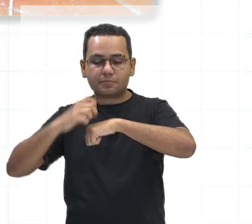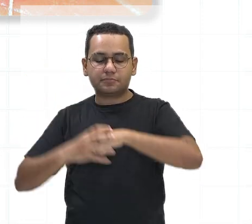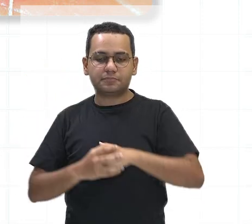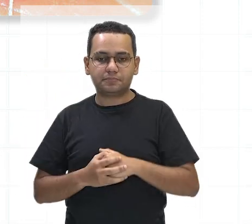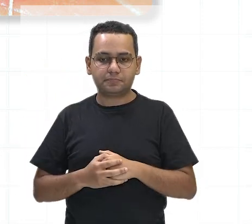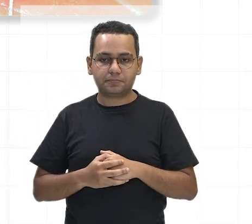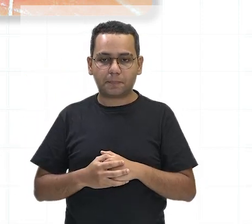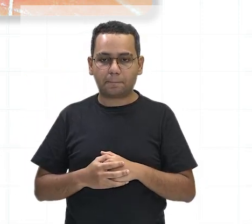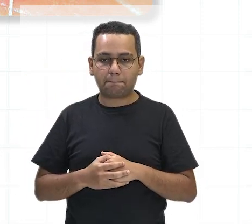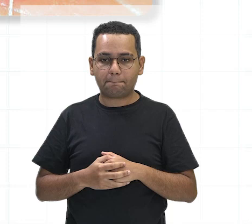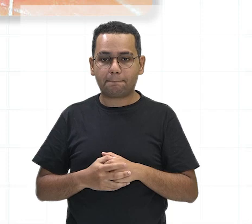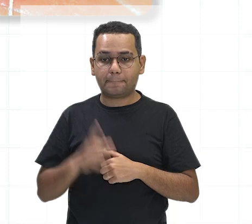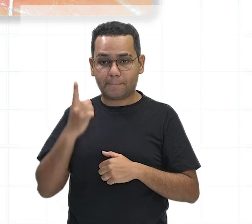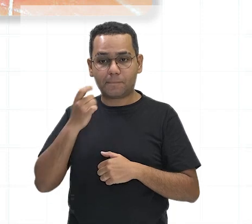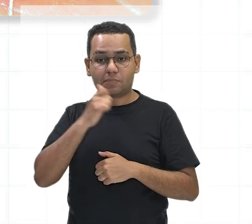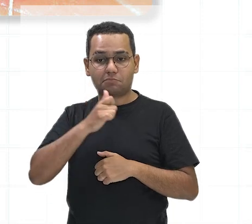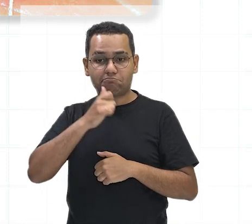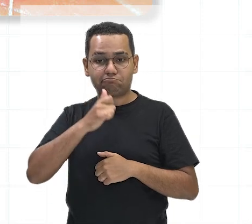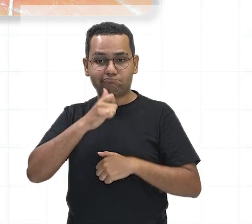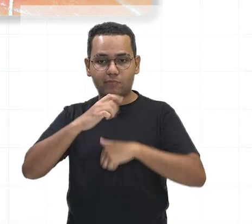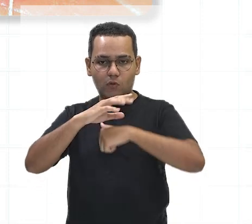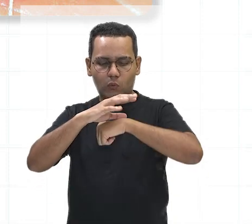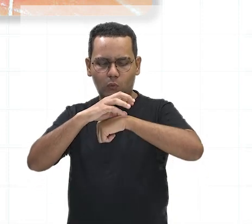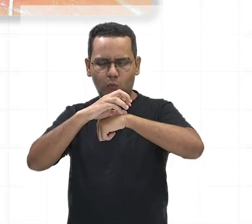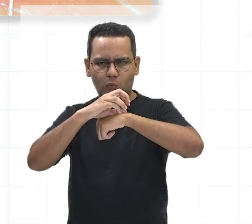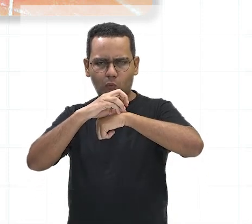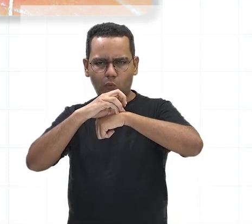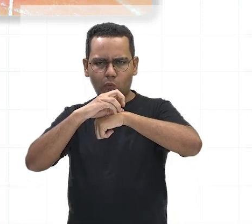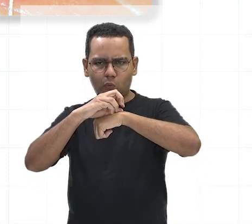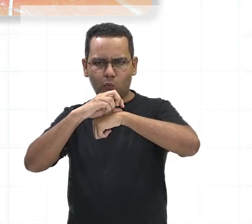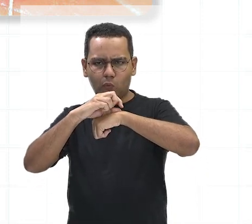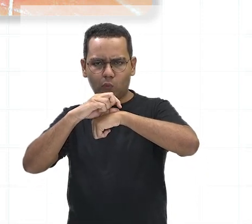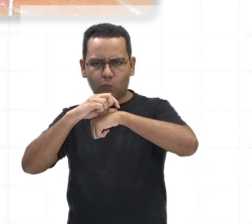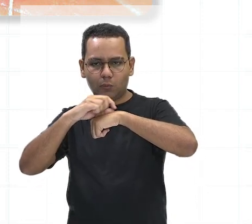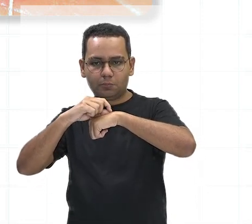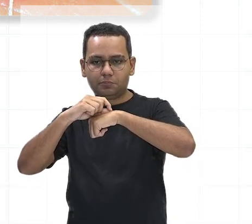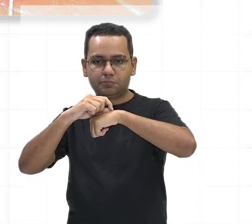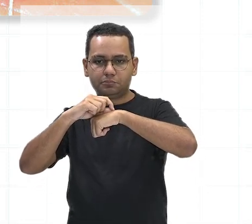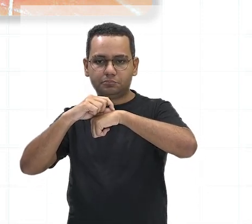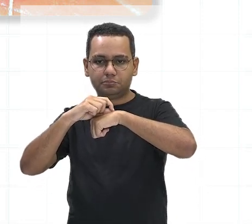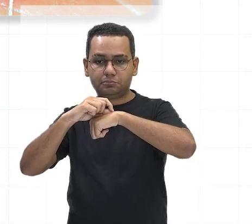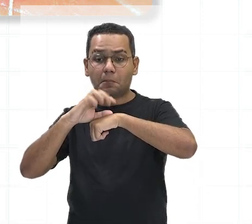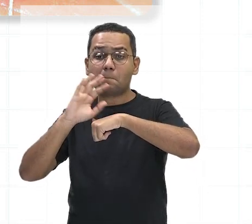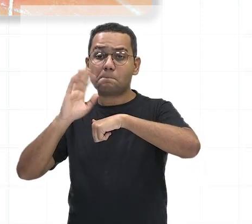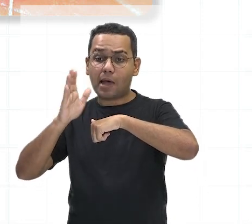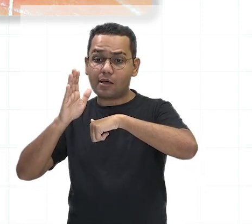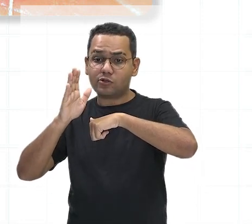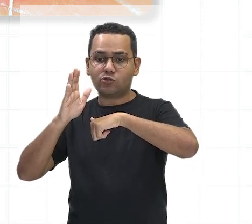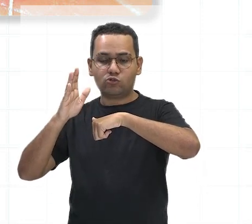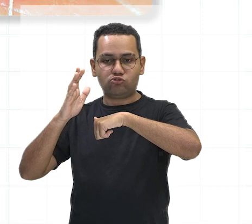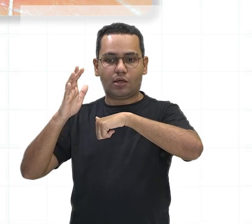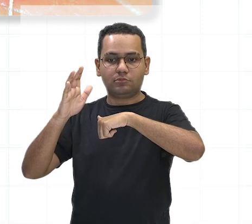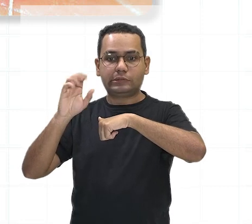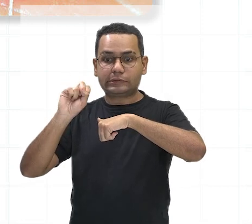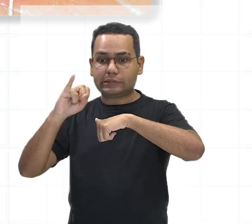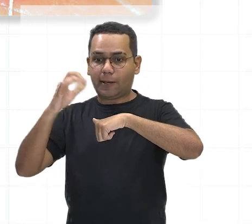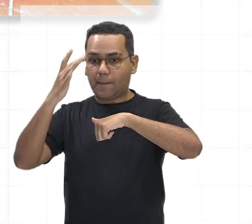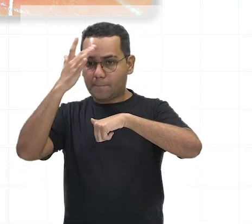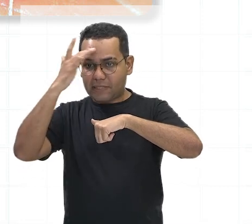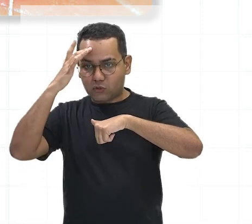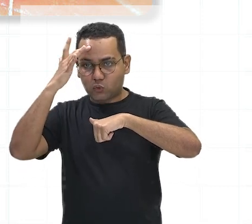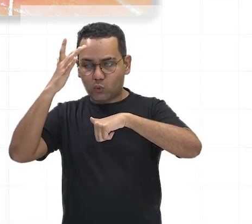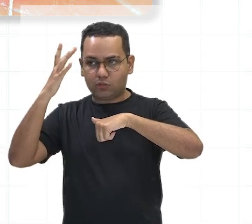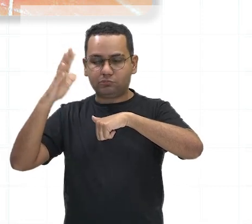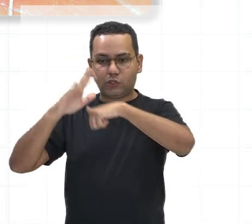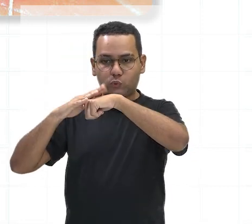caso, essa fêmea. Observa como ela já está cheia ali, ó. E aí, provavelmente, se ela já estiver picado uma pessoa